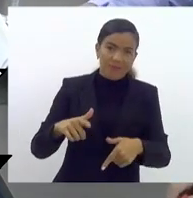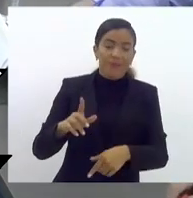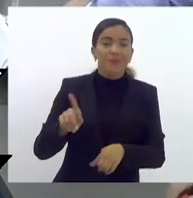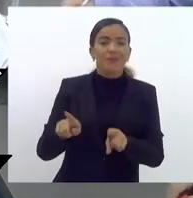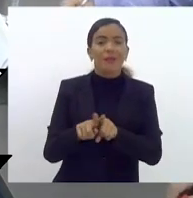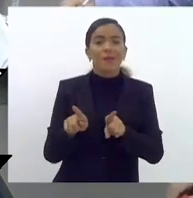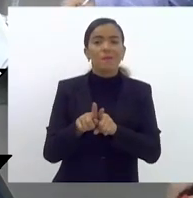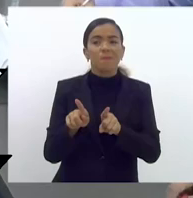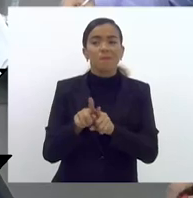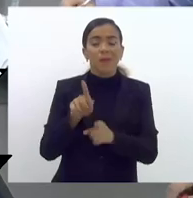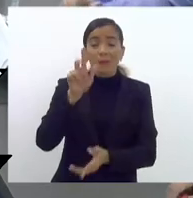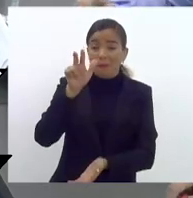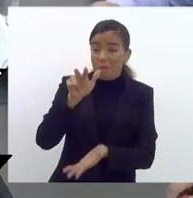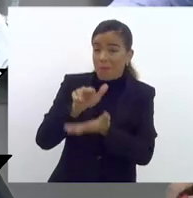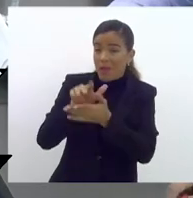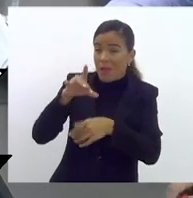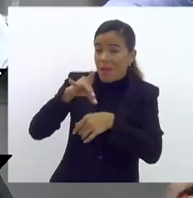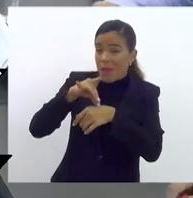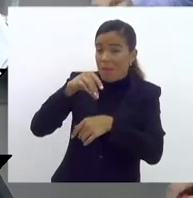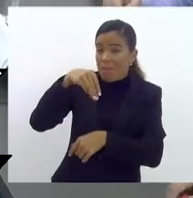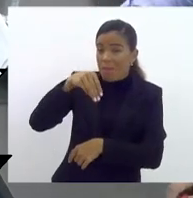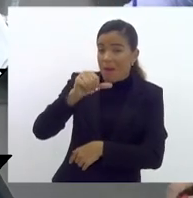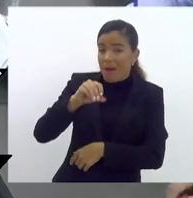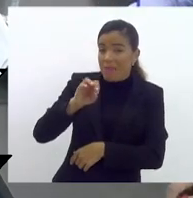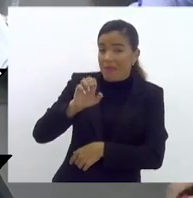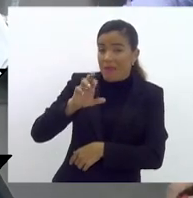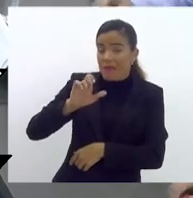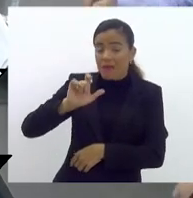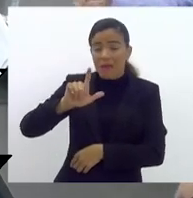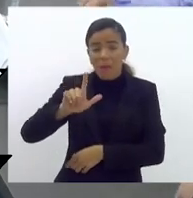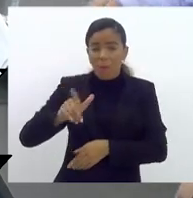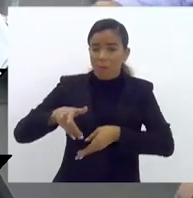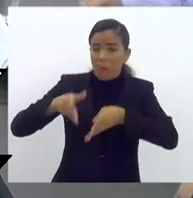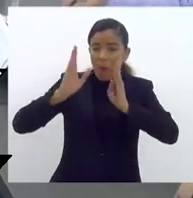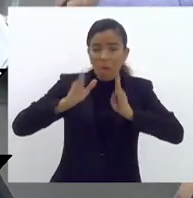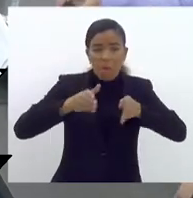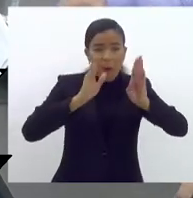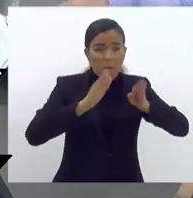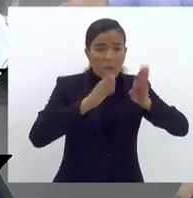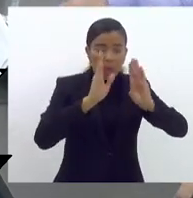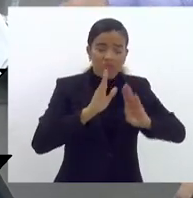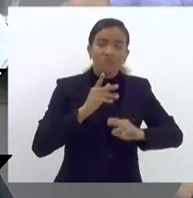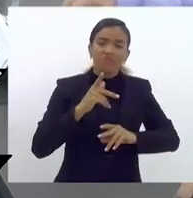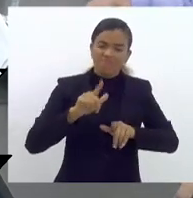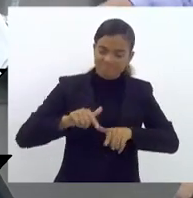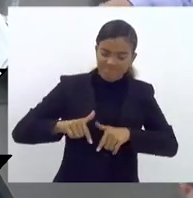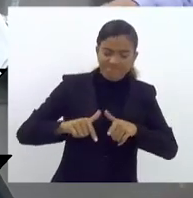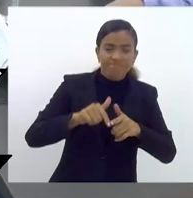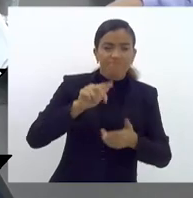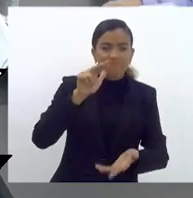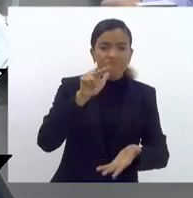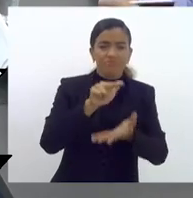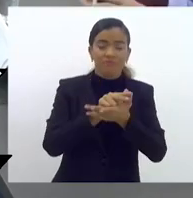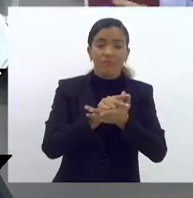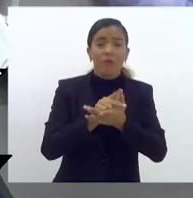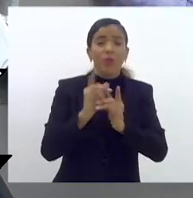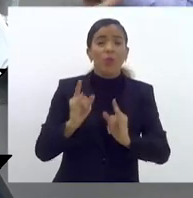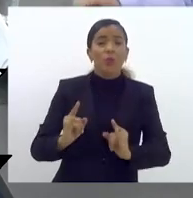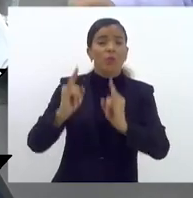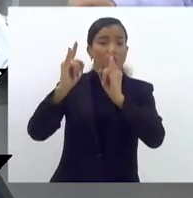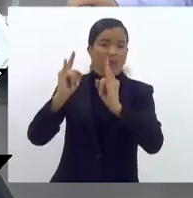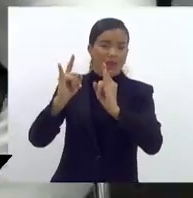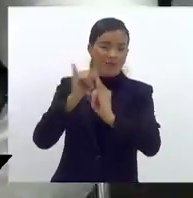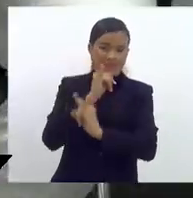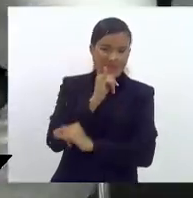patrimônio material Muitas vezes os Deputado Age para fazer um tombamento de um prédio